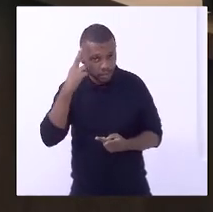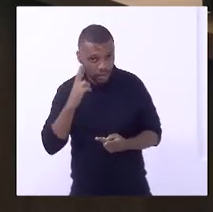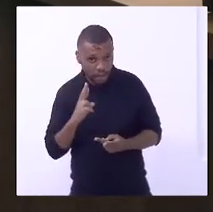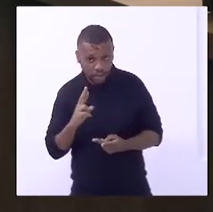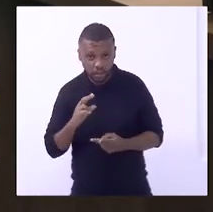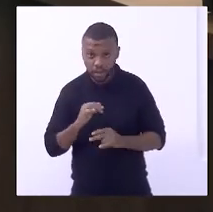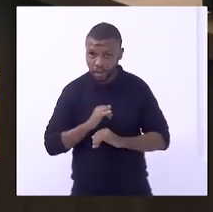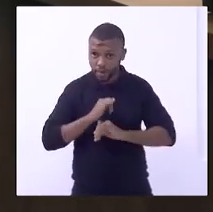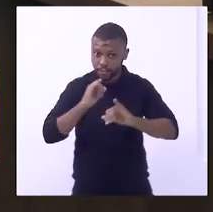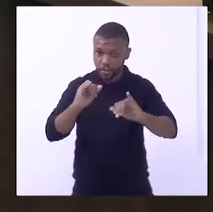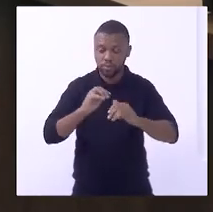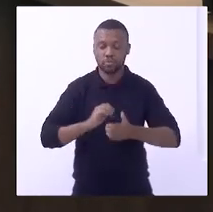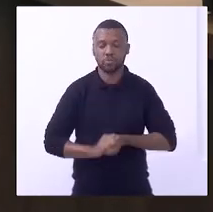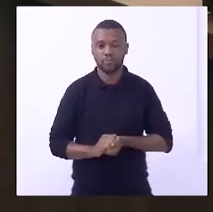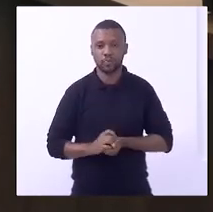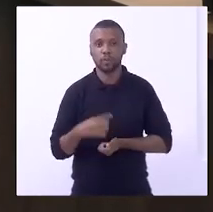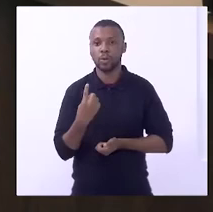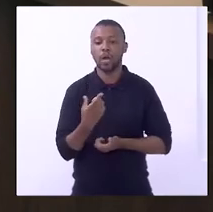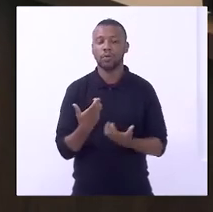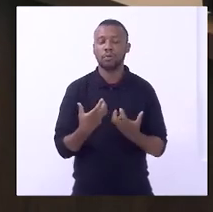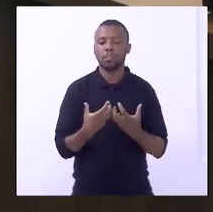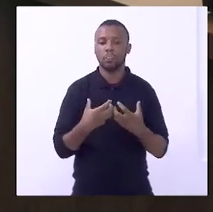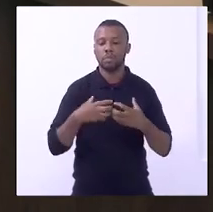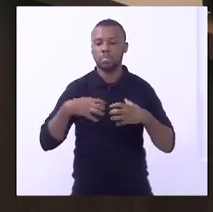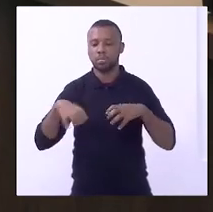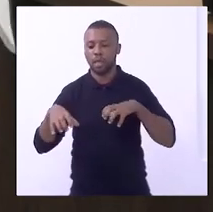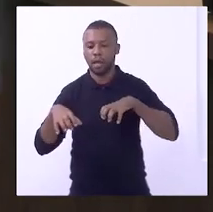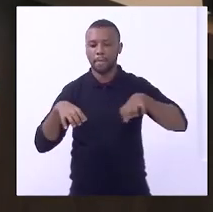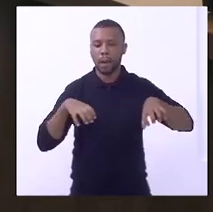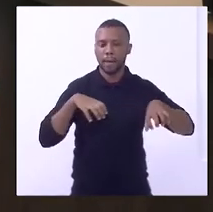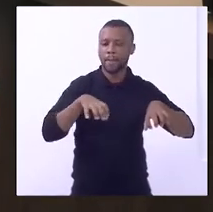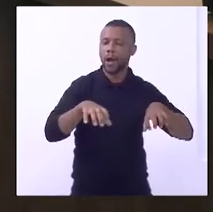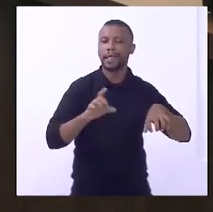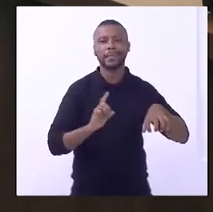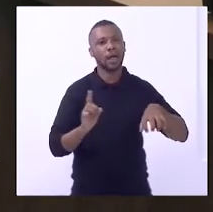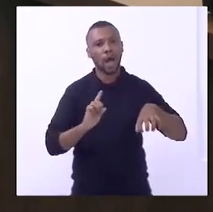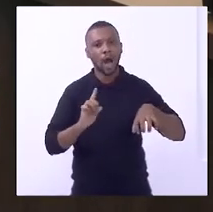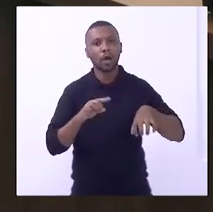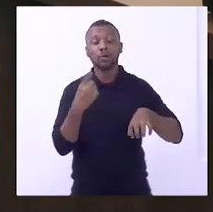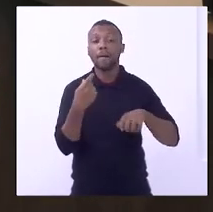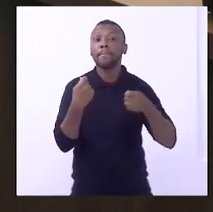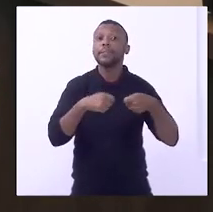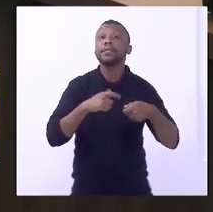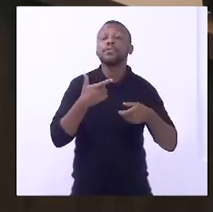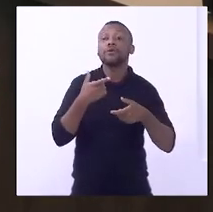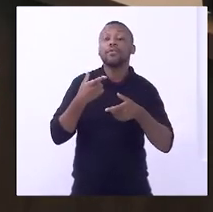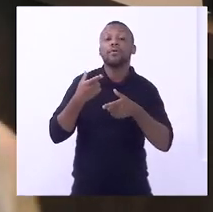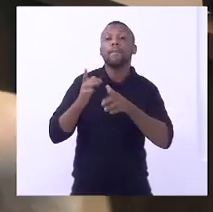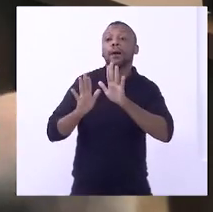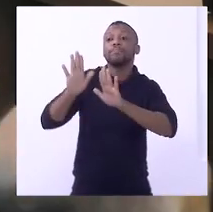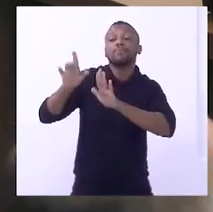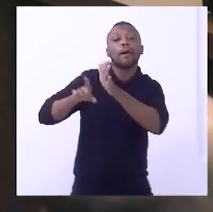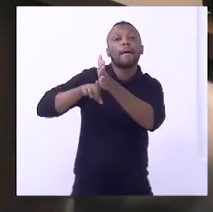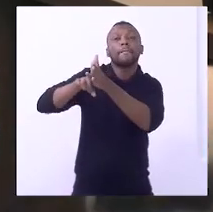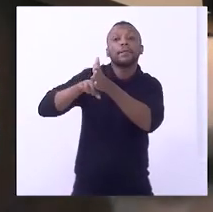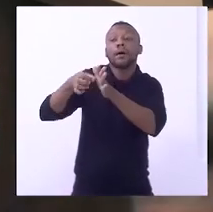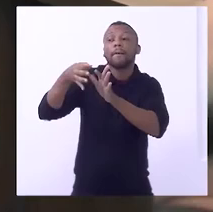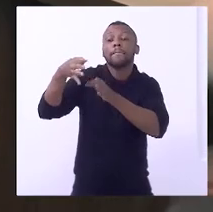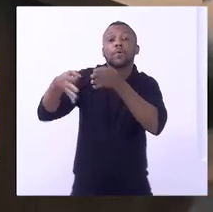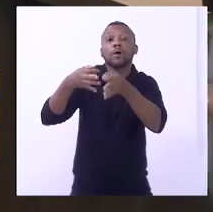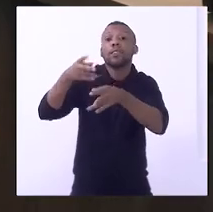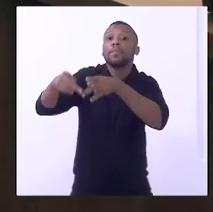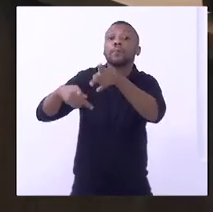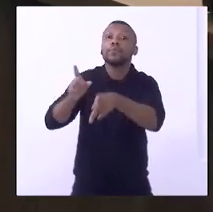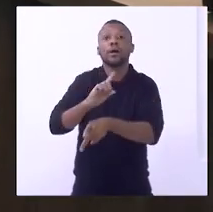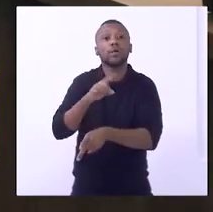estamos desmembrando, fazendo qualquer tipo de fusão que precise de um plebiscito. Nós estamos atualizando